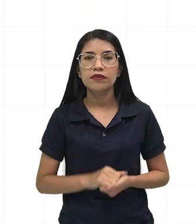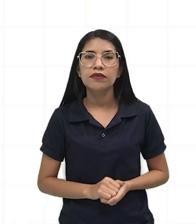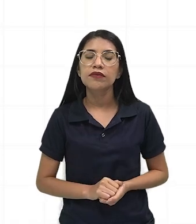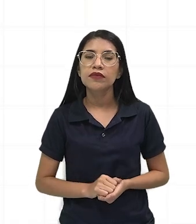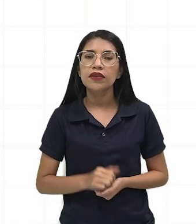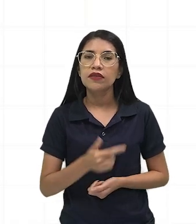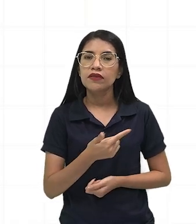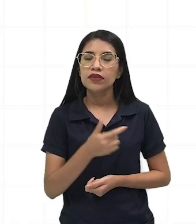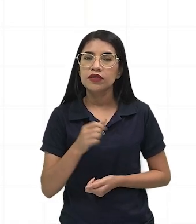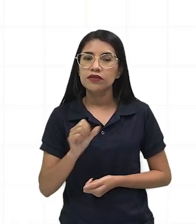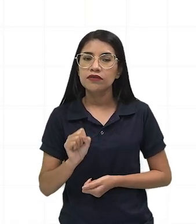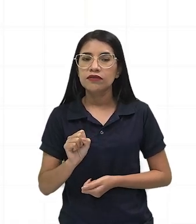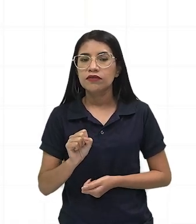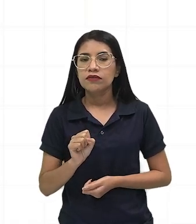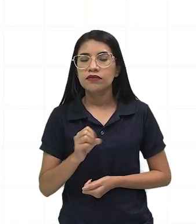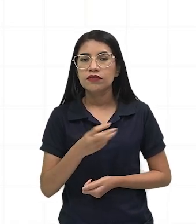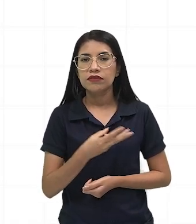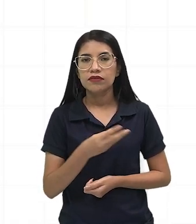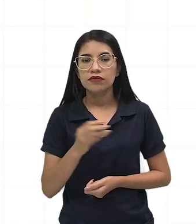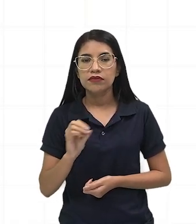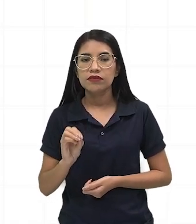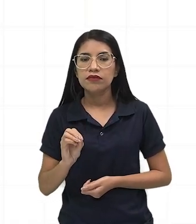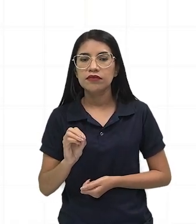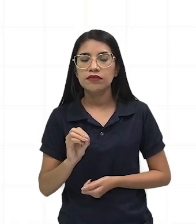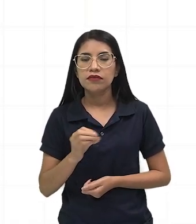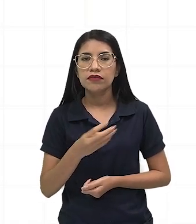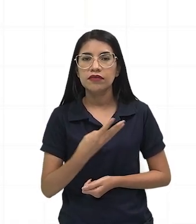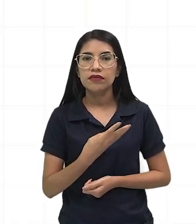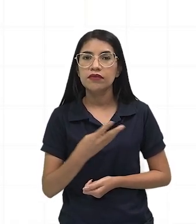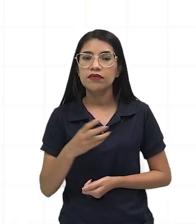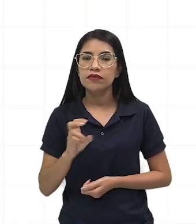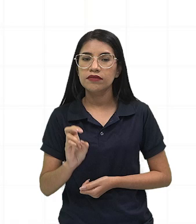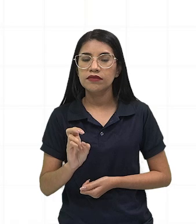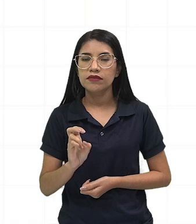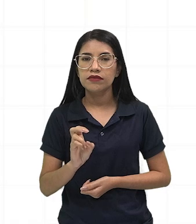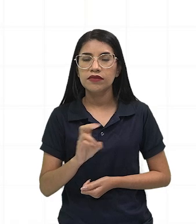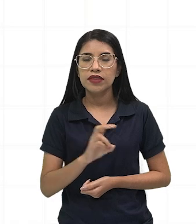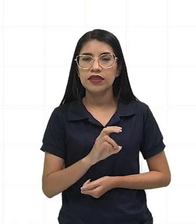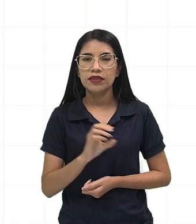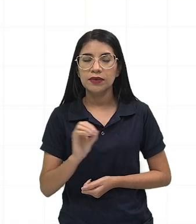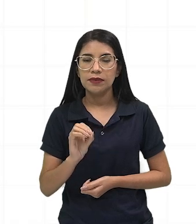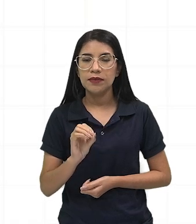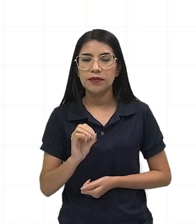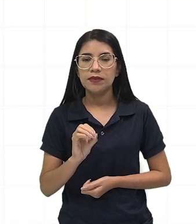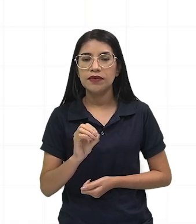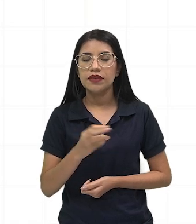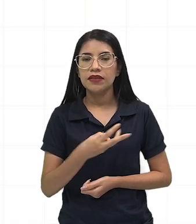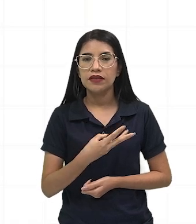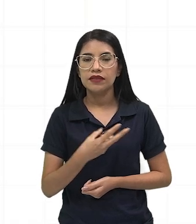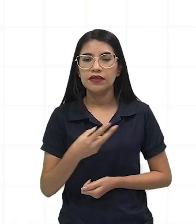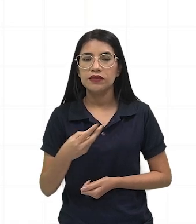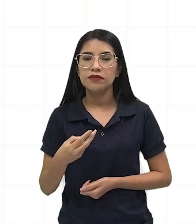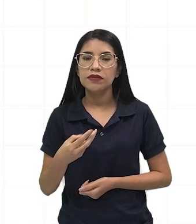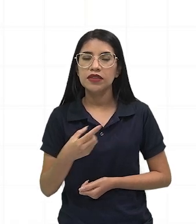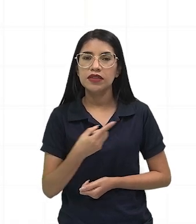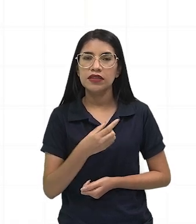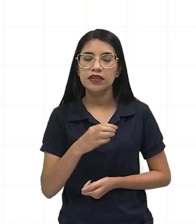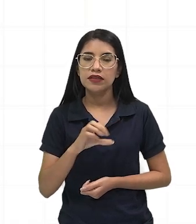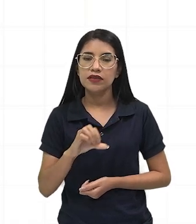33, 28, 30, 45, 50,